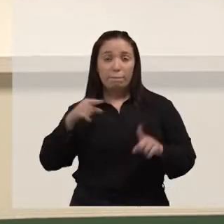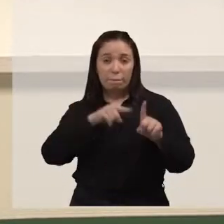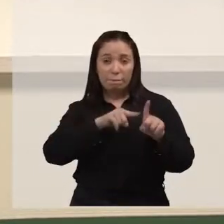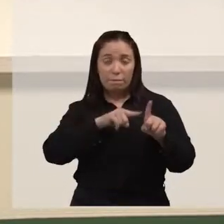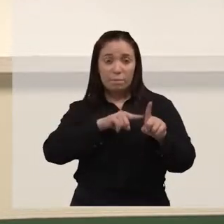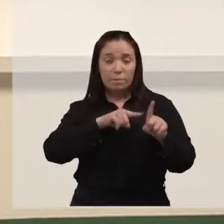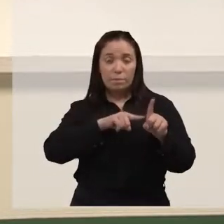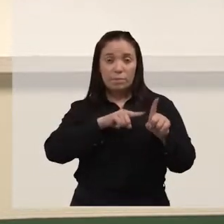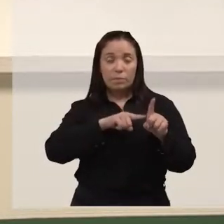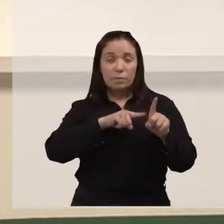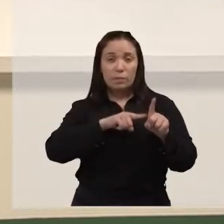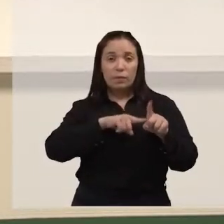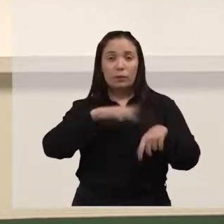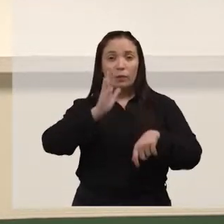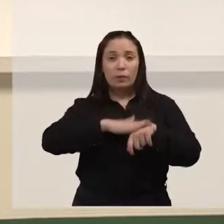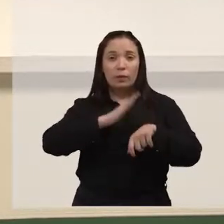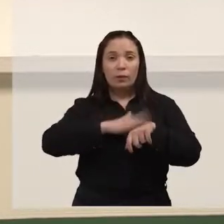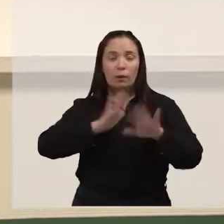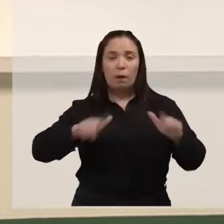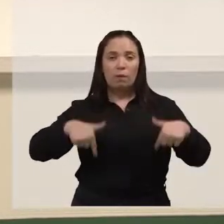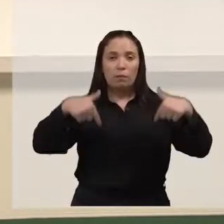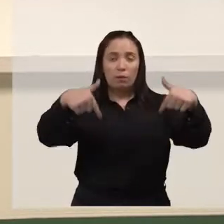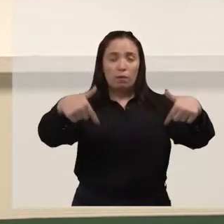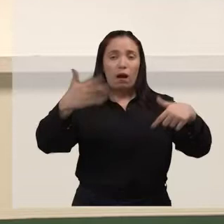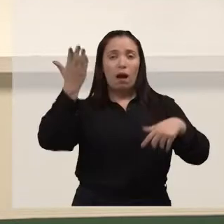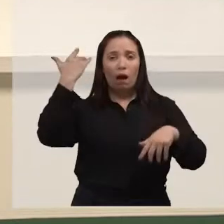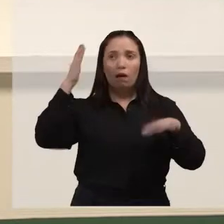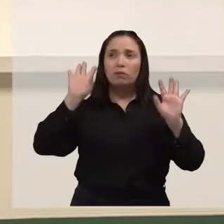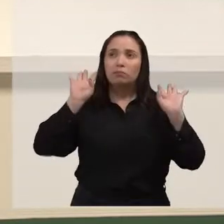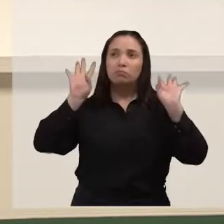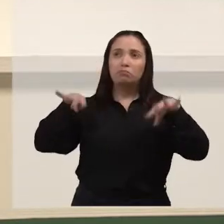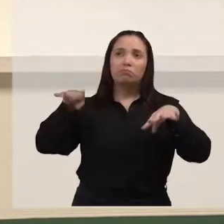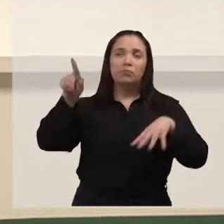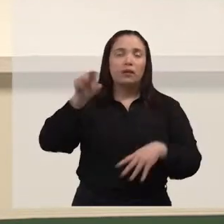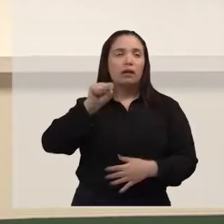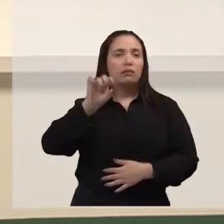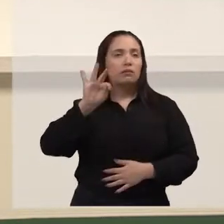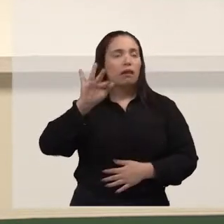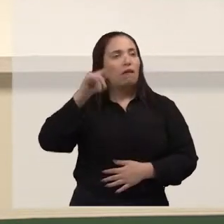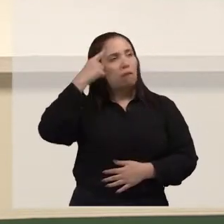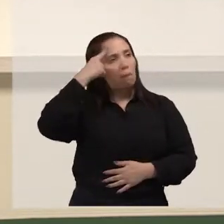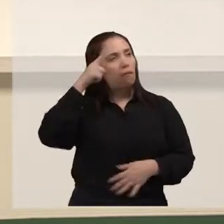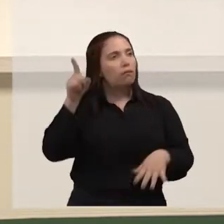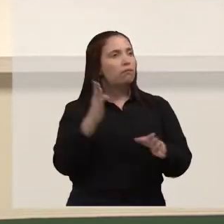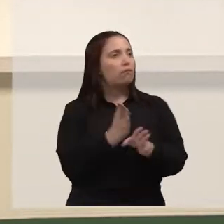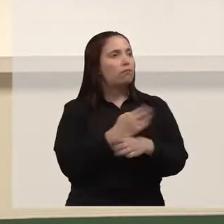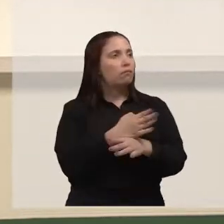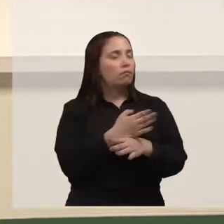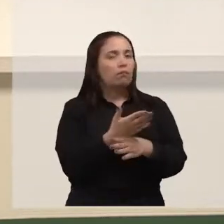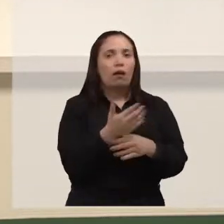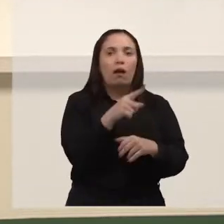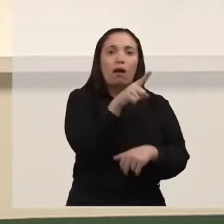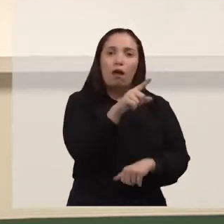mudou a história de um tribunal. O tribunal que era conhecido pela impunidade passou a ser um local temido